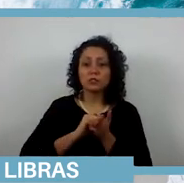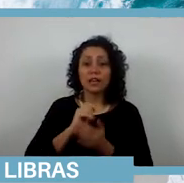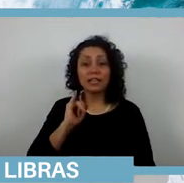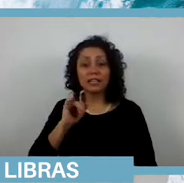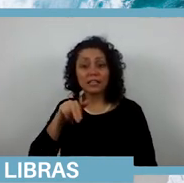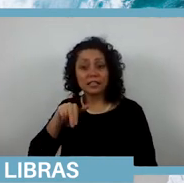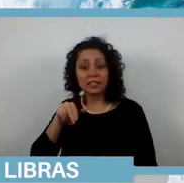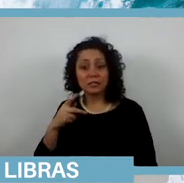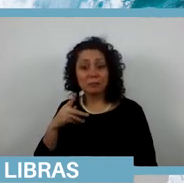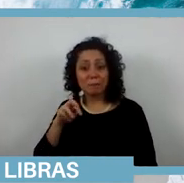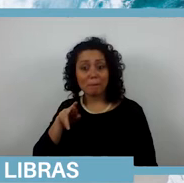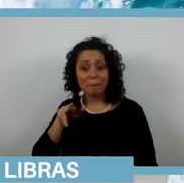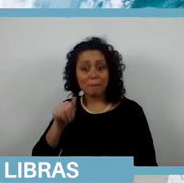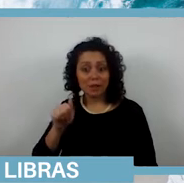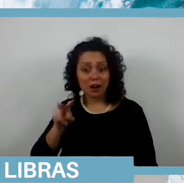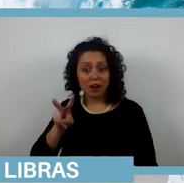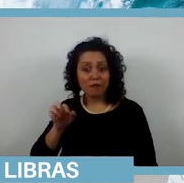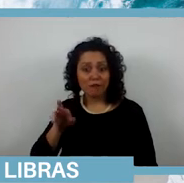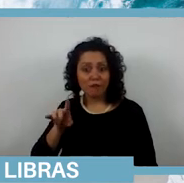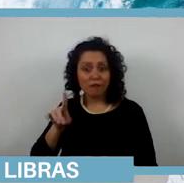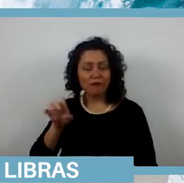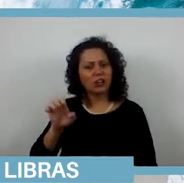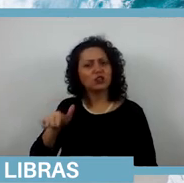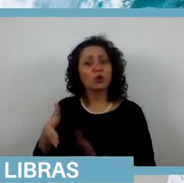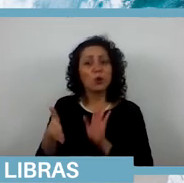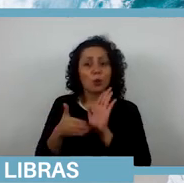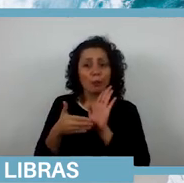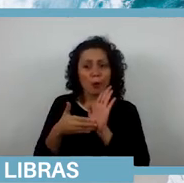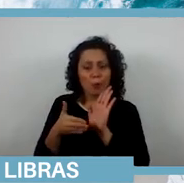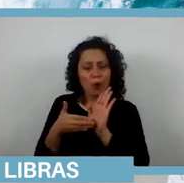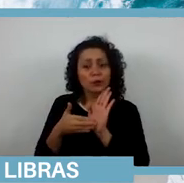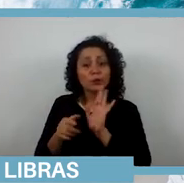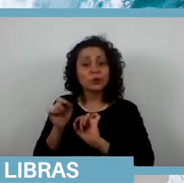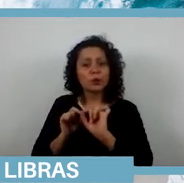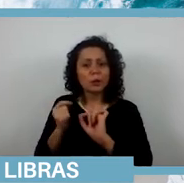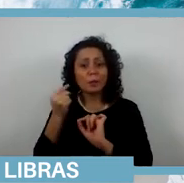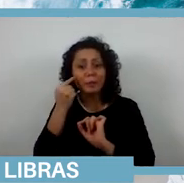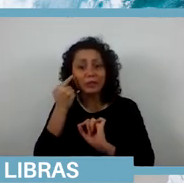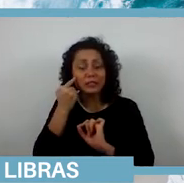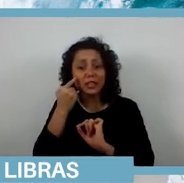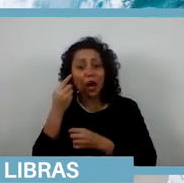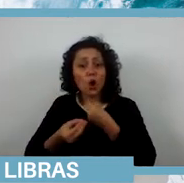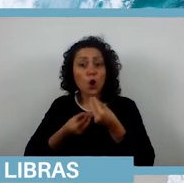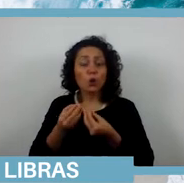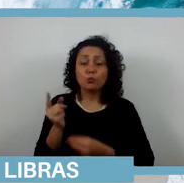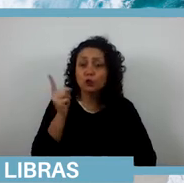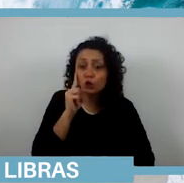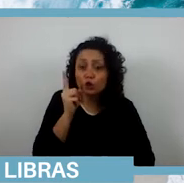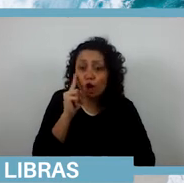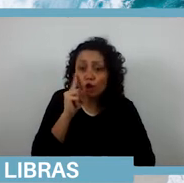como proposta de trazer formas muito práticas da gente colocar na nossa rotina